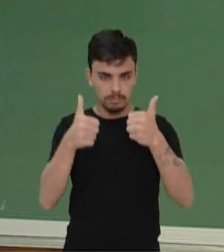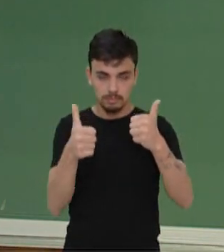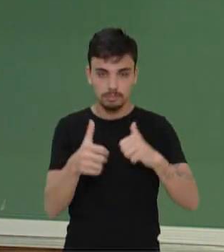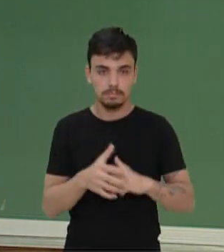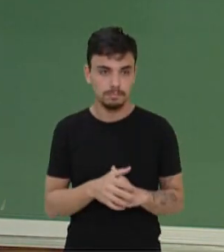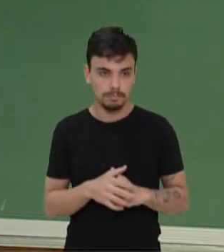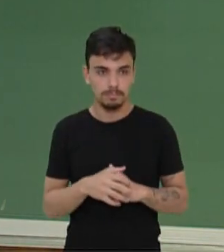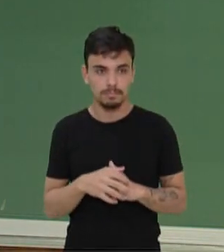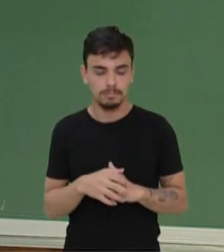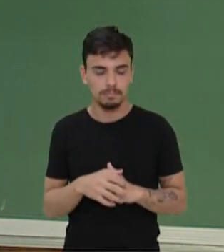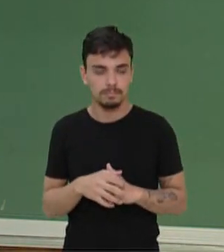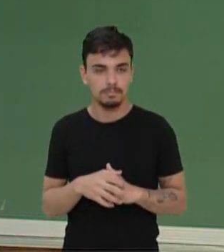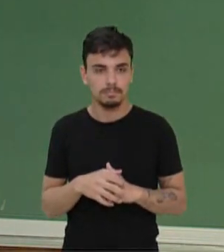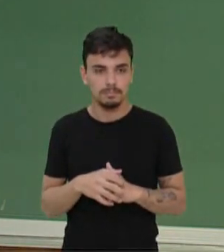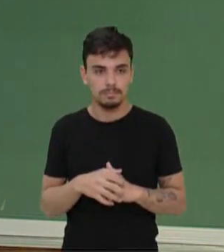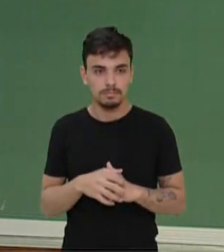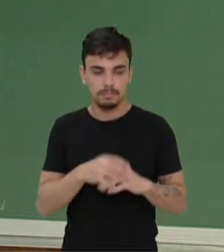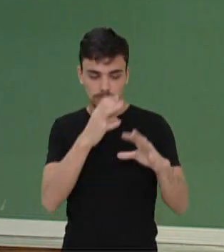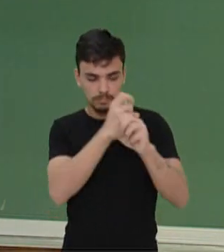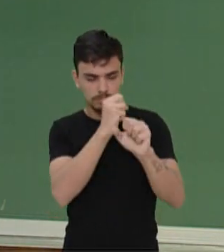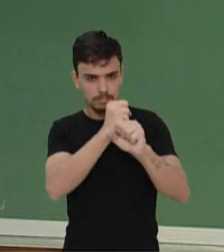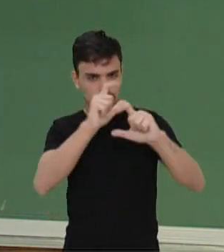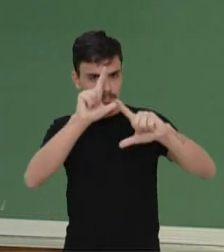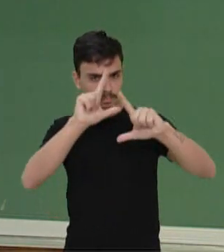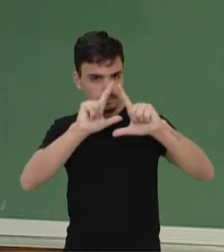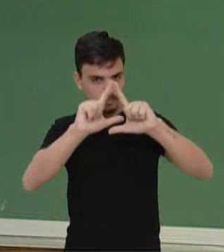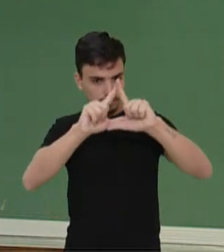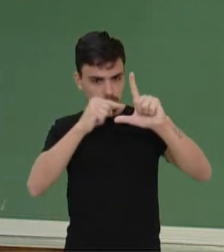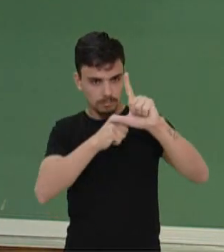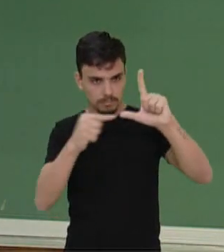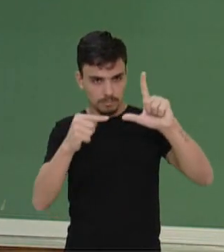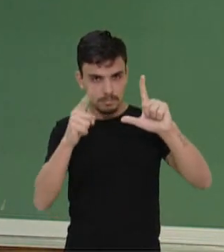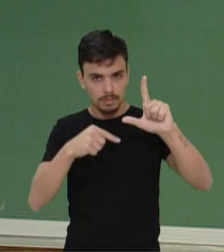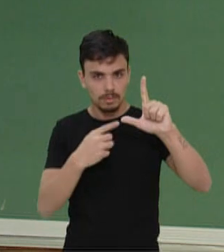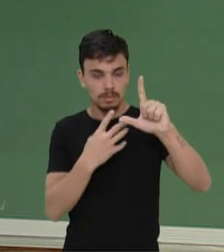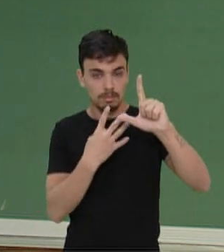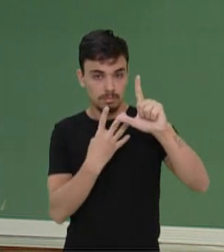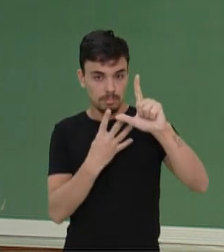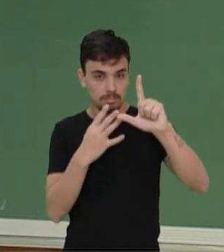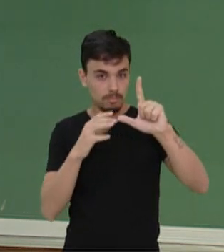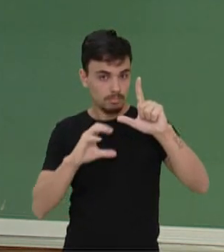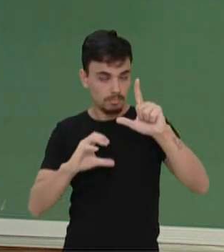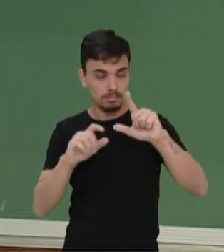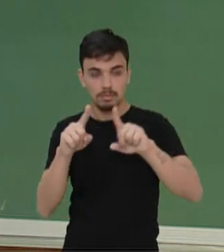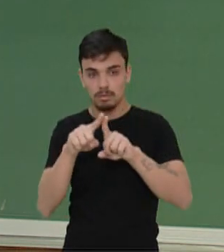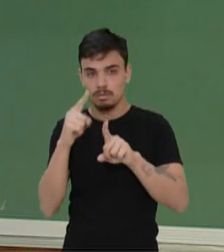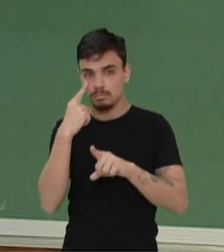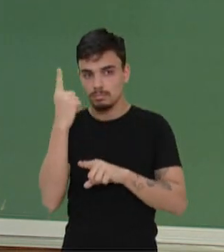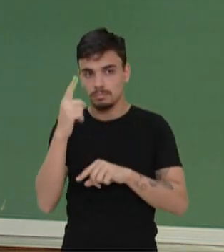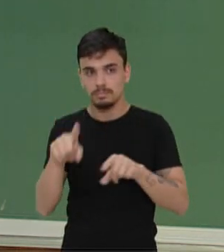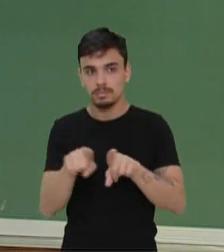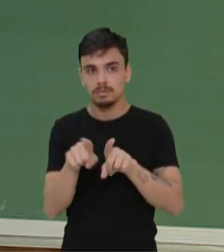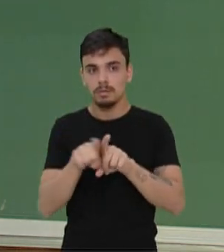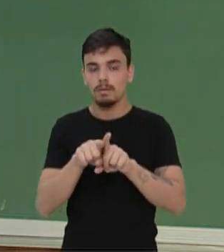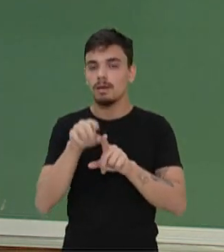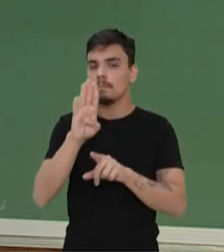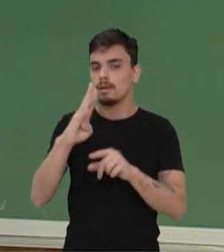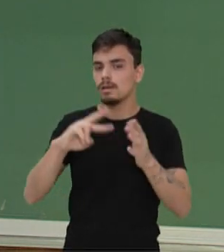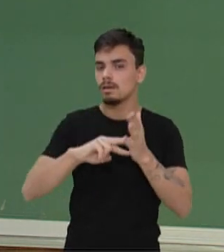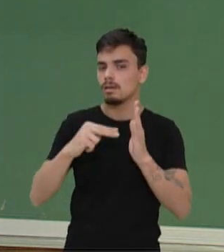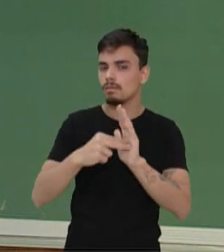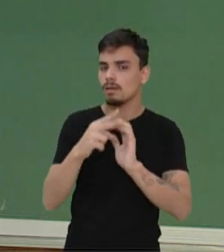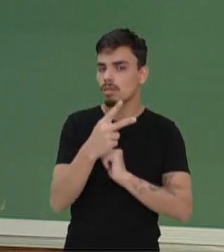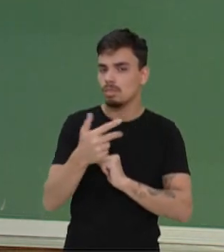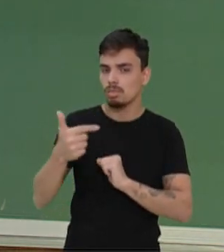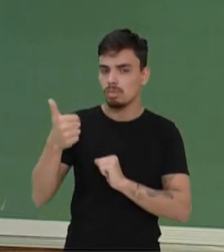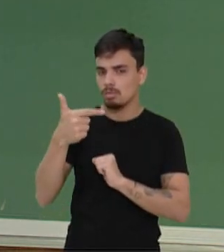Beleza? Calculando o delta aqui primeiro, né? Delta, lembrando que é b ao quadrado menos 4ac, né? O b vale 12,